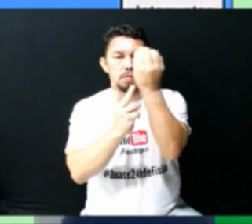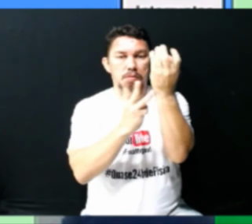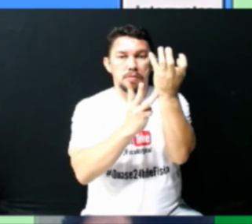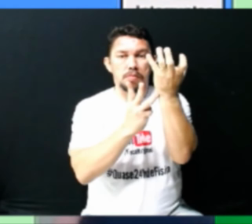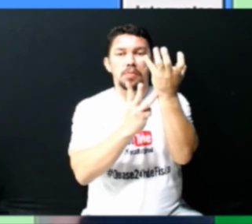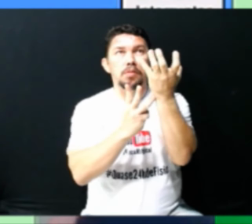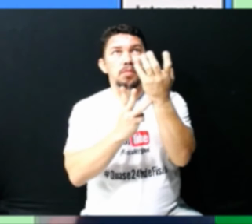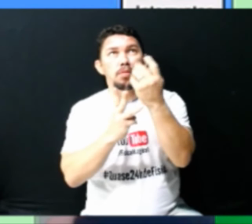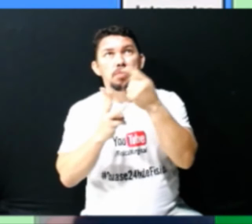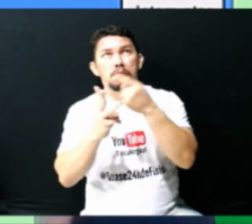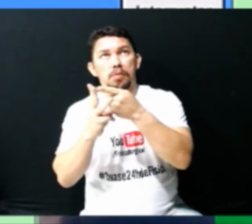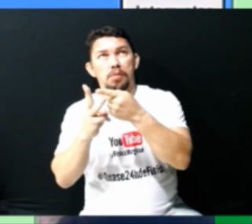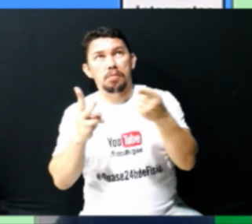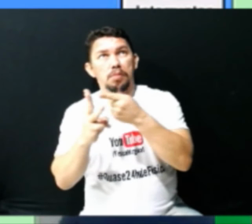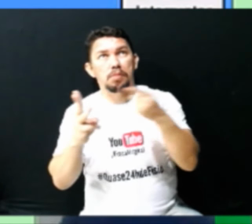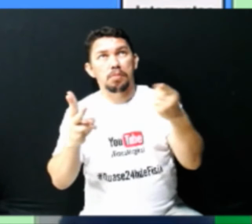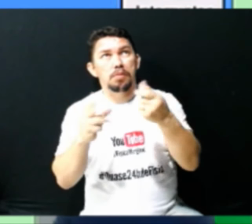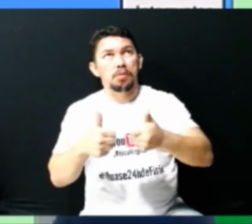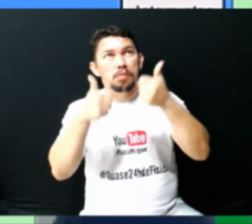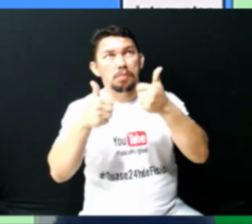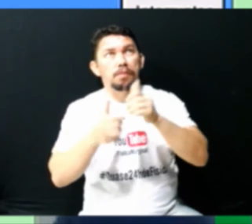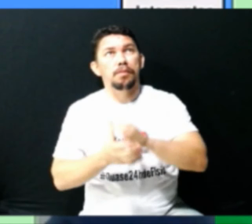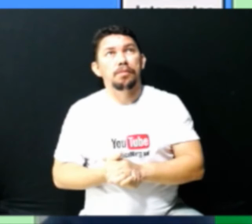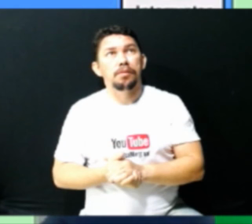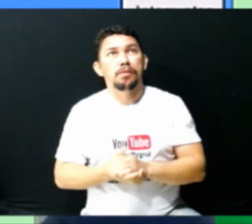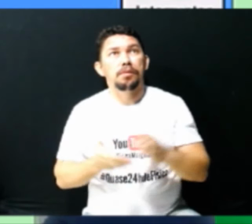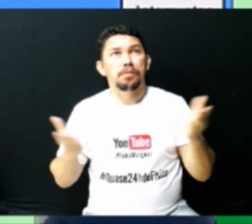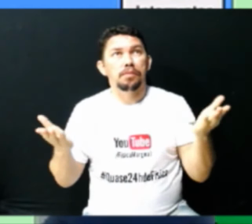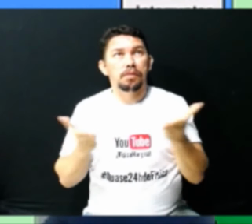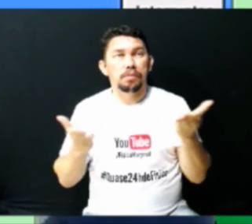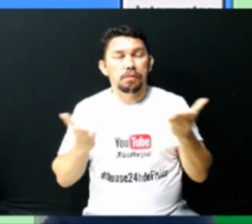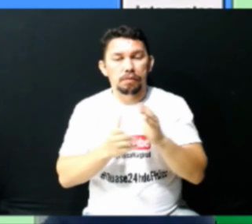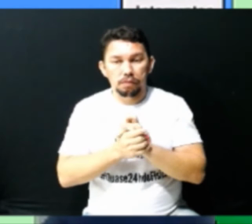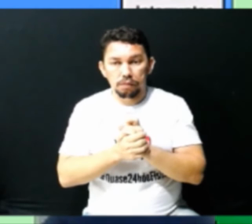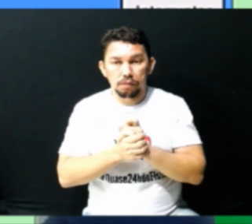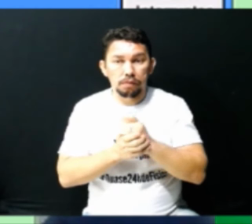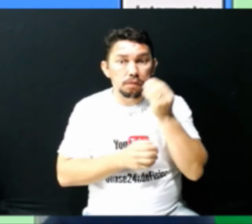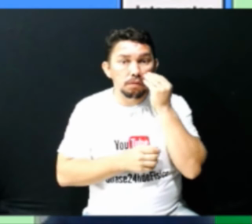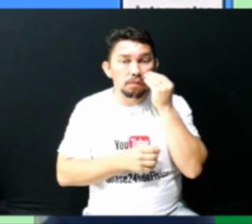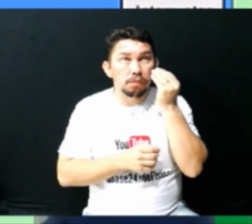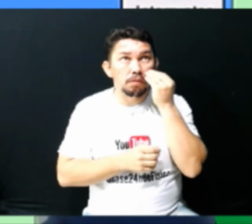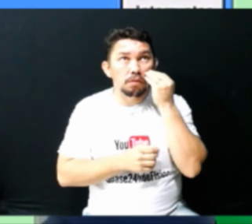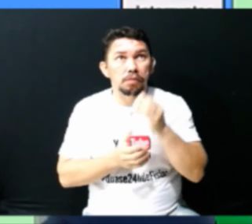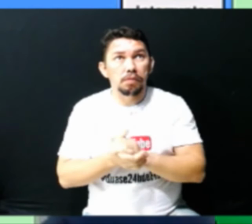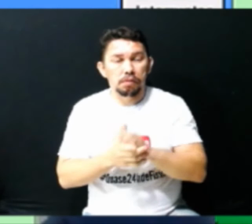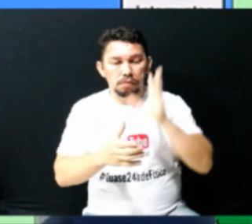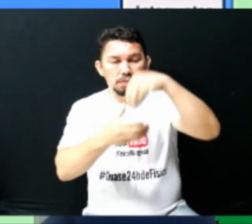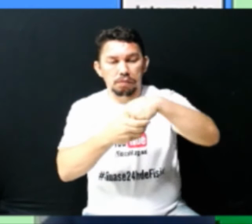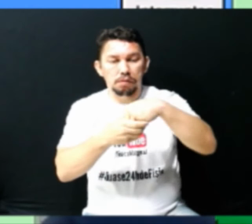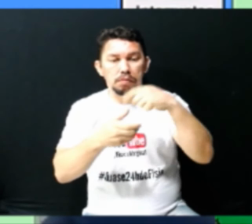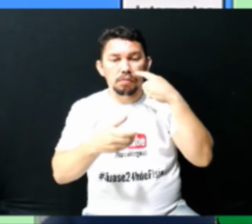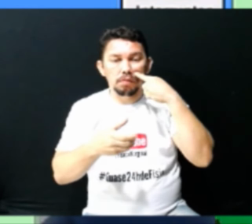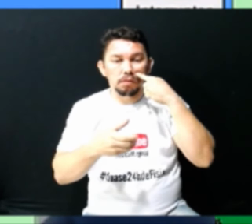funcionando corretamente. Agora eu posso tentar colocar nesse circuito um medidor.